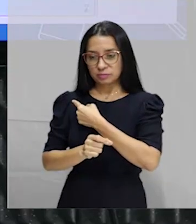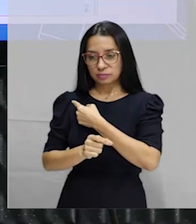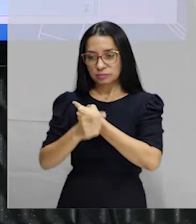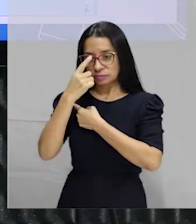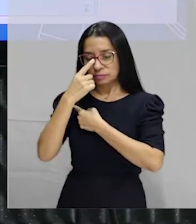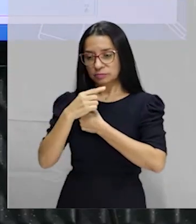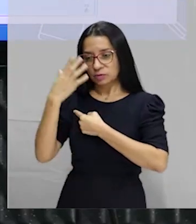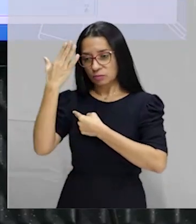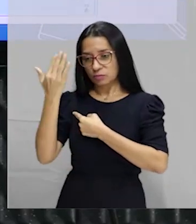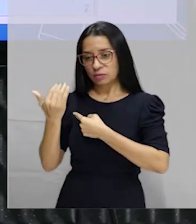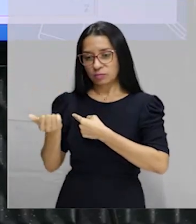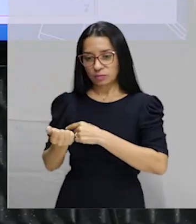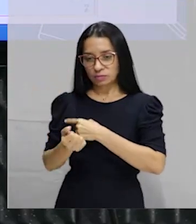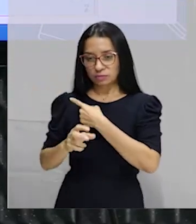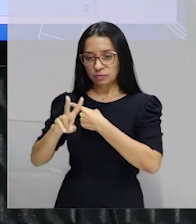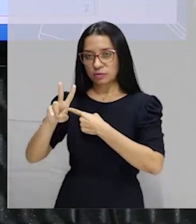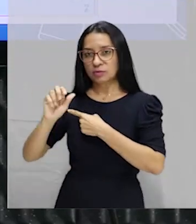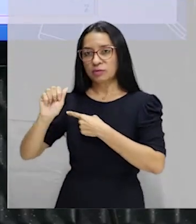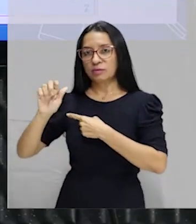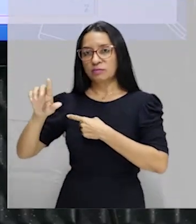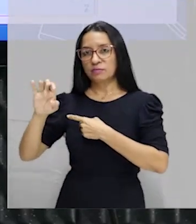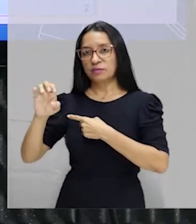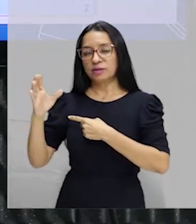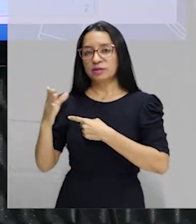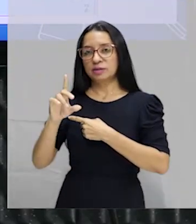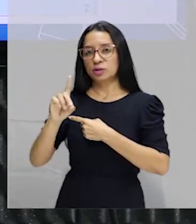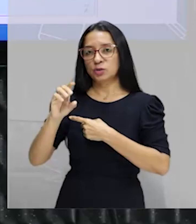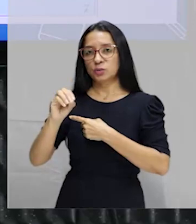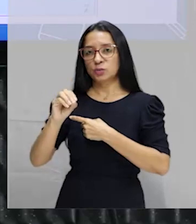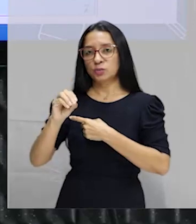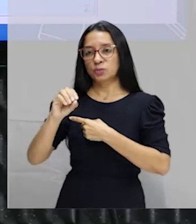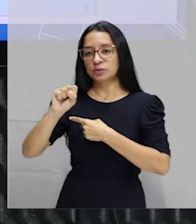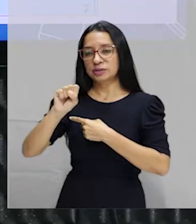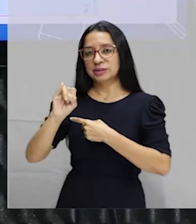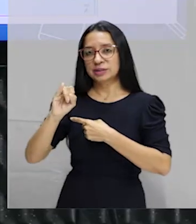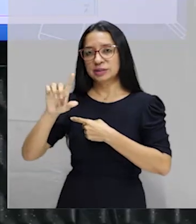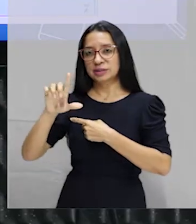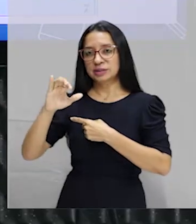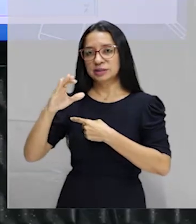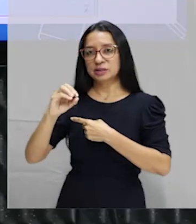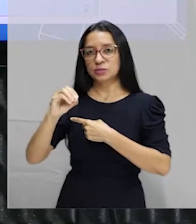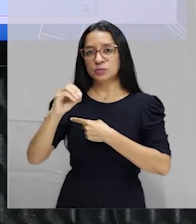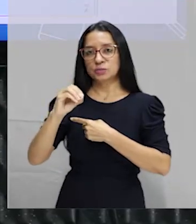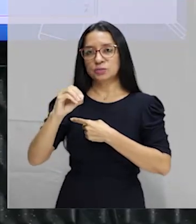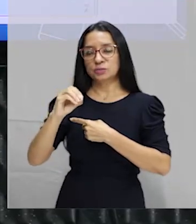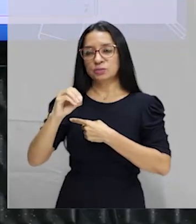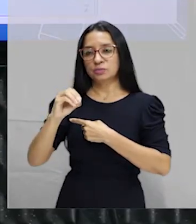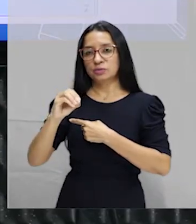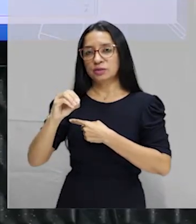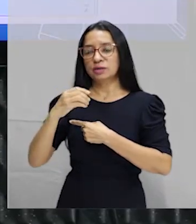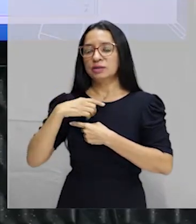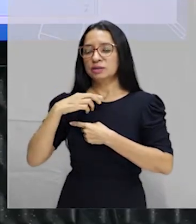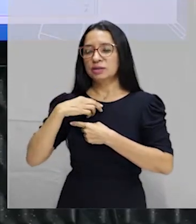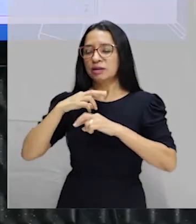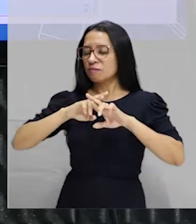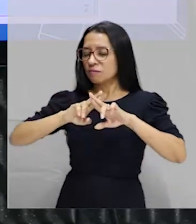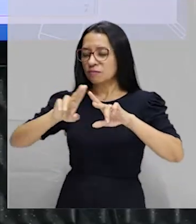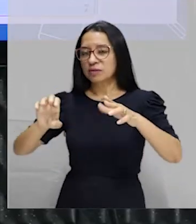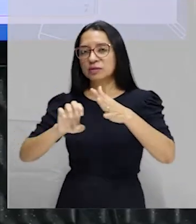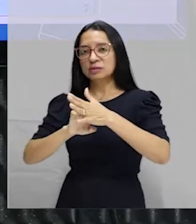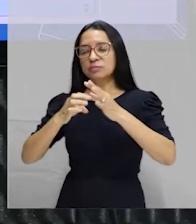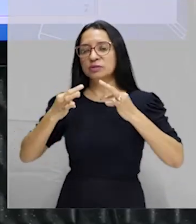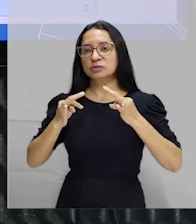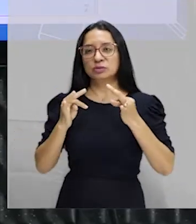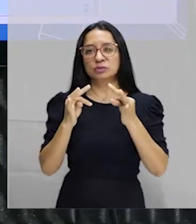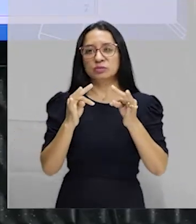o famoso Vale do Silício, onde tu tem várias empresas de tecnologia inseridas nesse espaço. Tecnologia como, por exemplo,